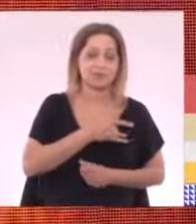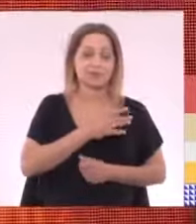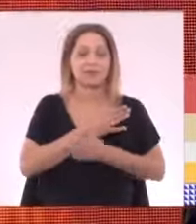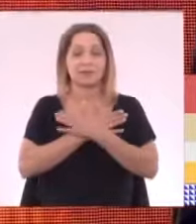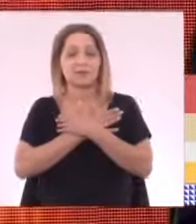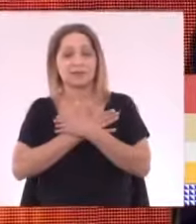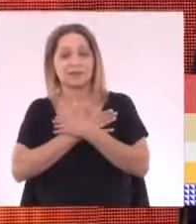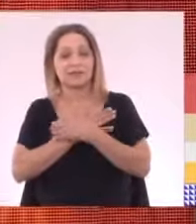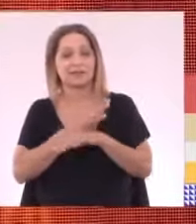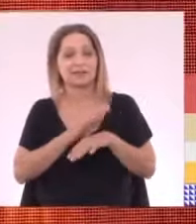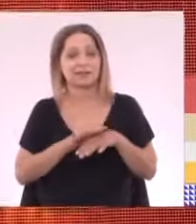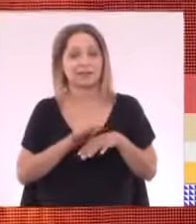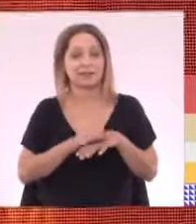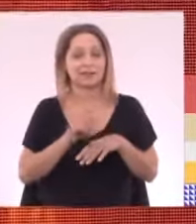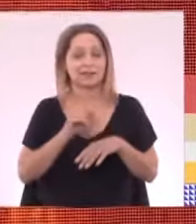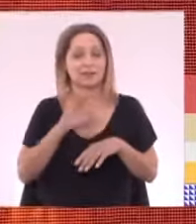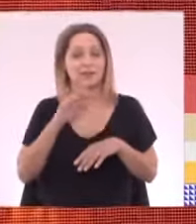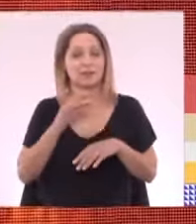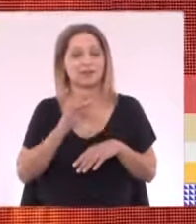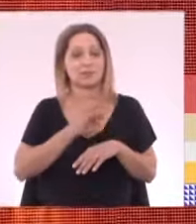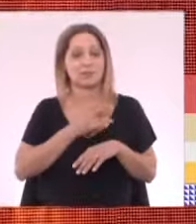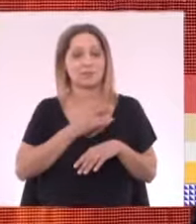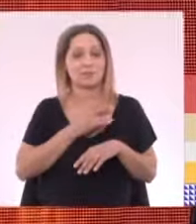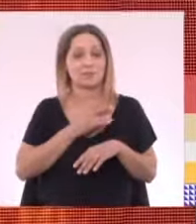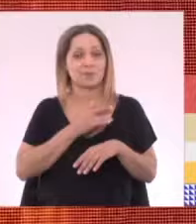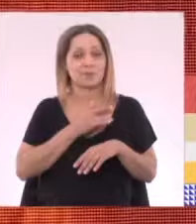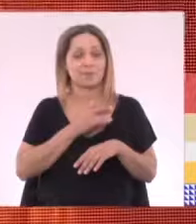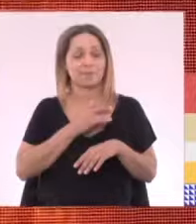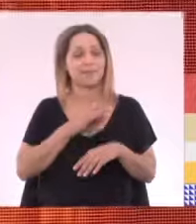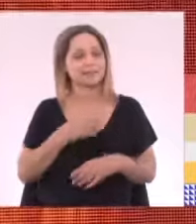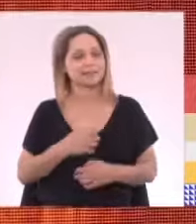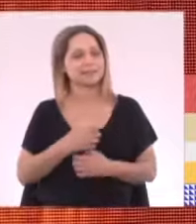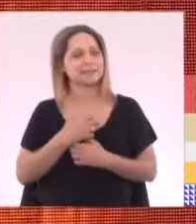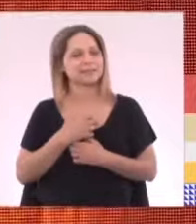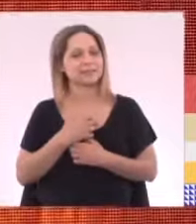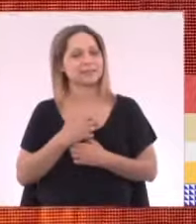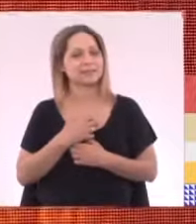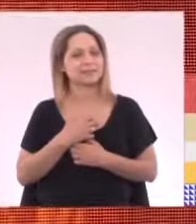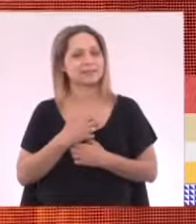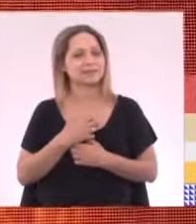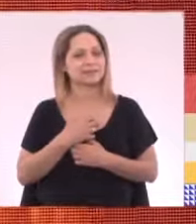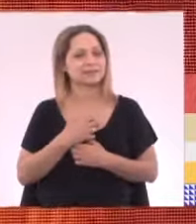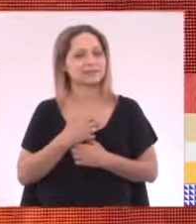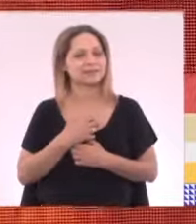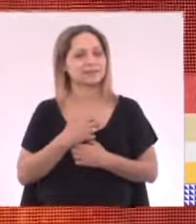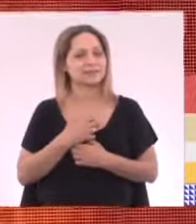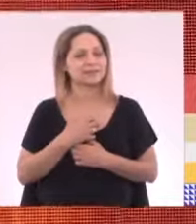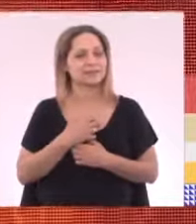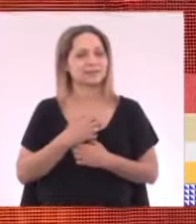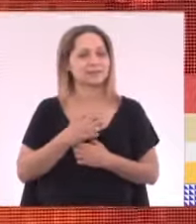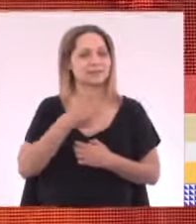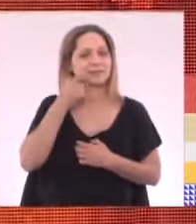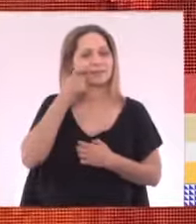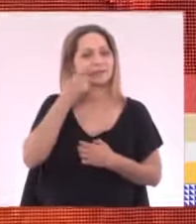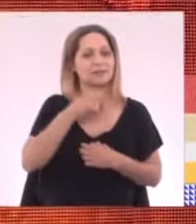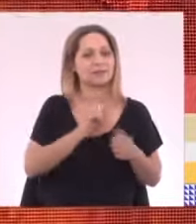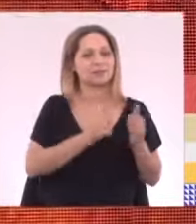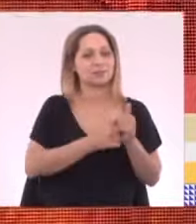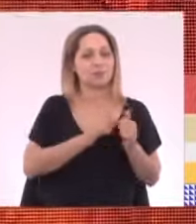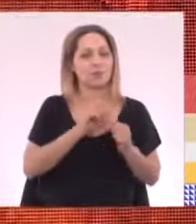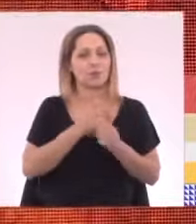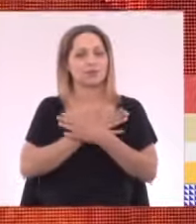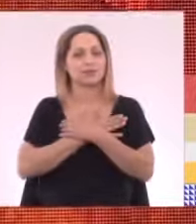claro sim, amor claro de carinho. E quando se dá um amor com aquele sentimento, seja do nosso amado, seja